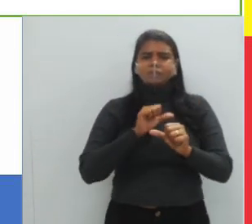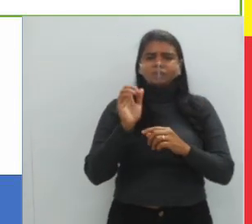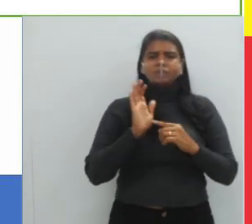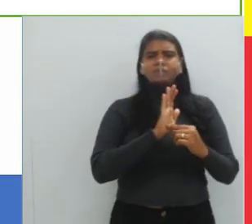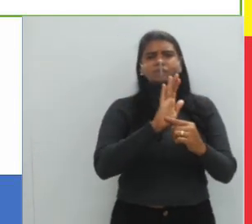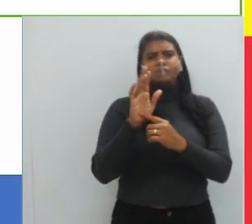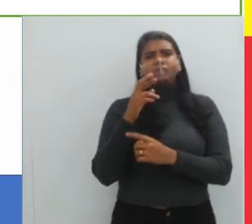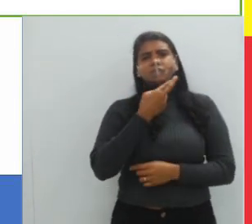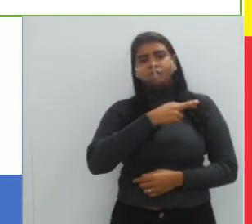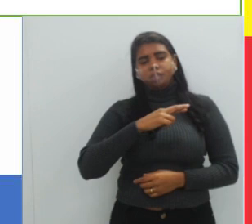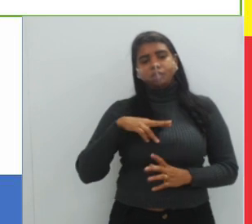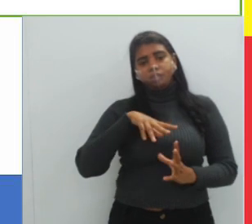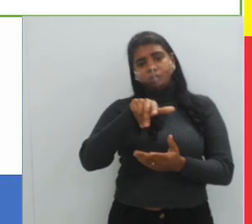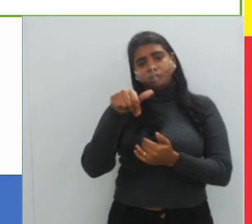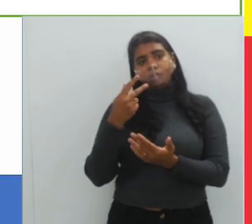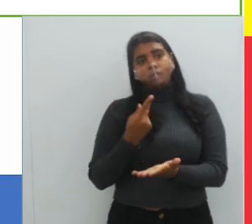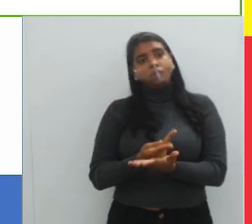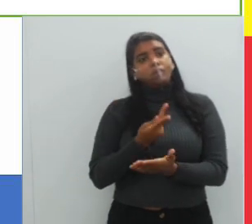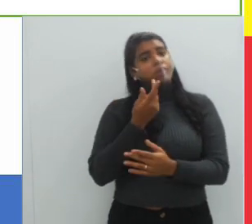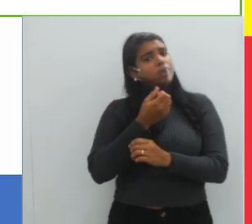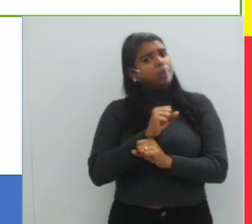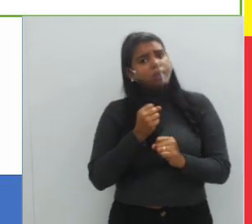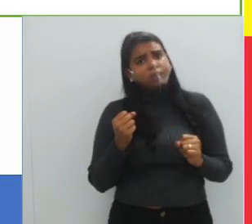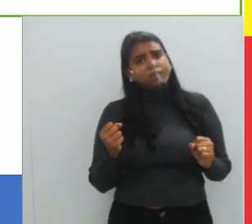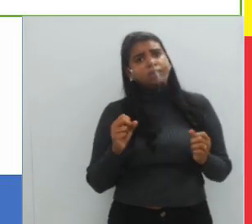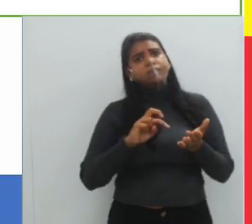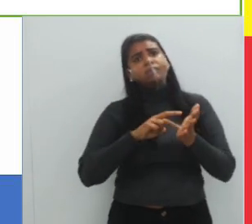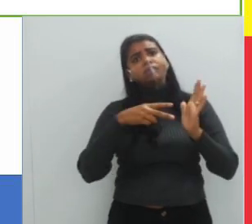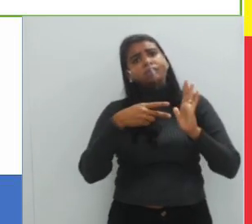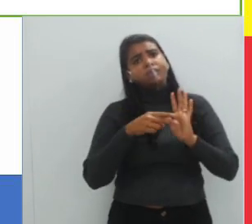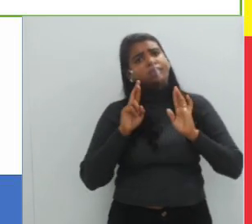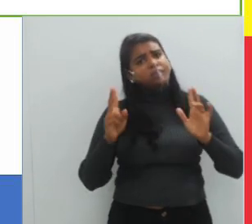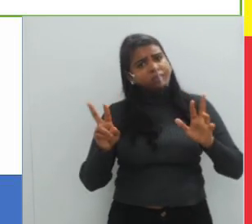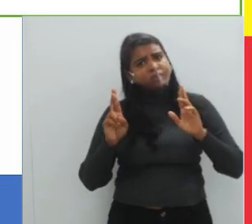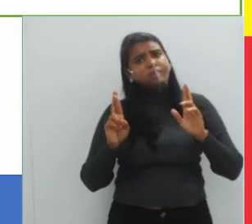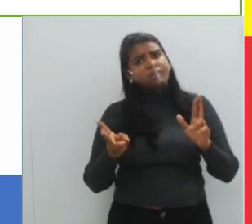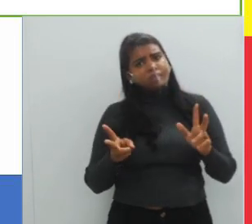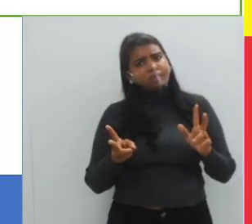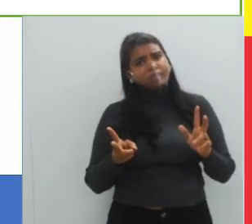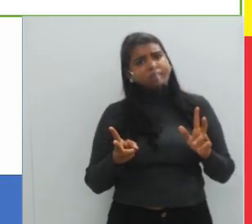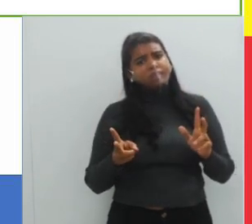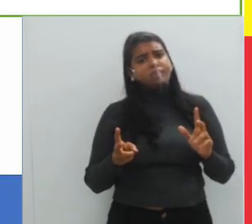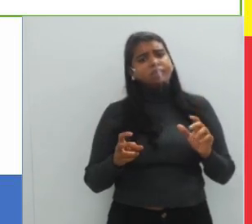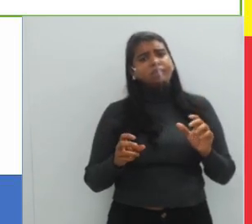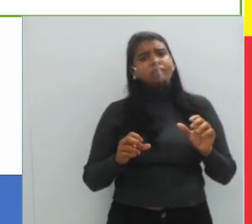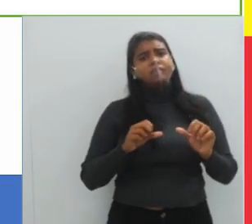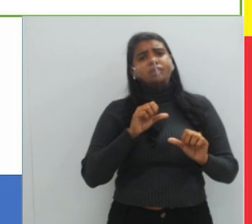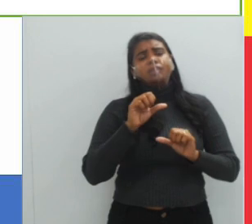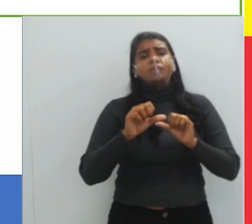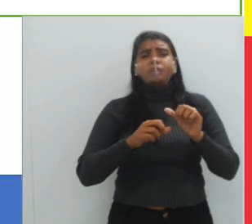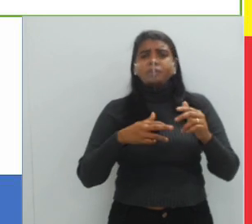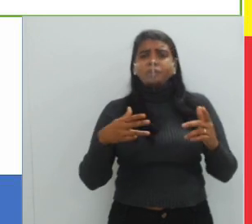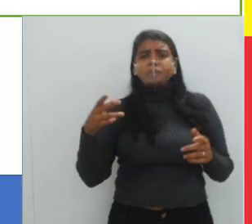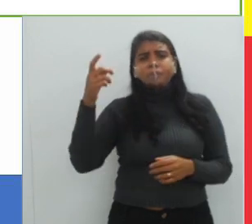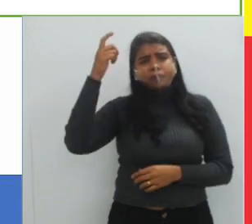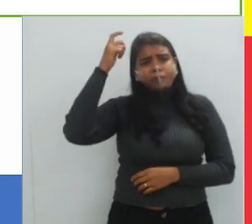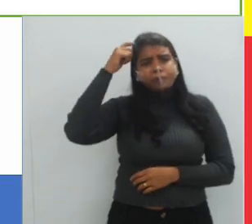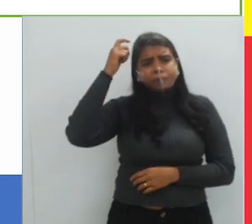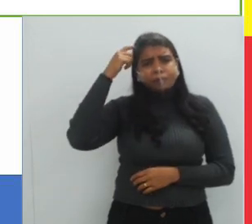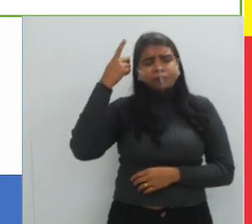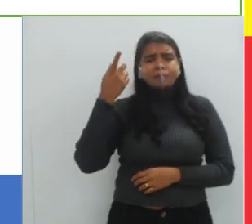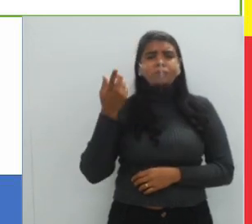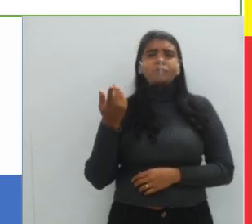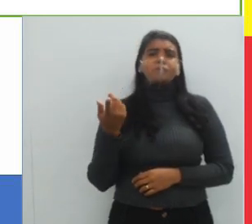de símbolos religiosos no mundo é muito grande e com significados diferentes, pois